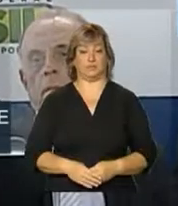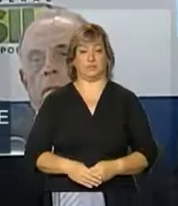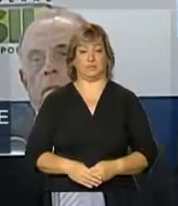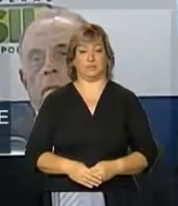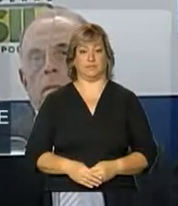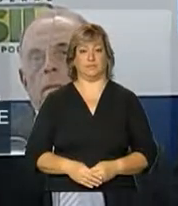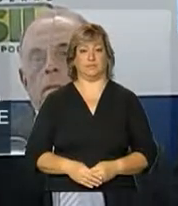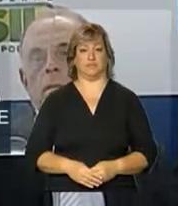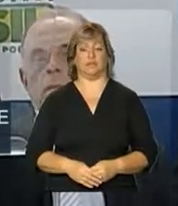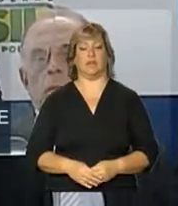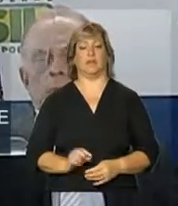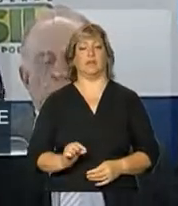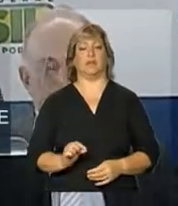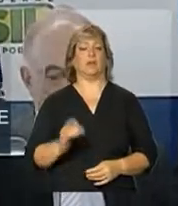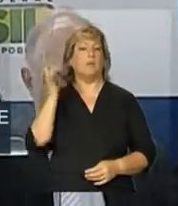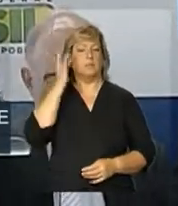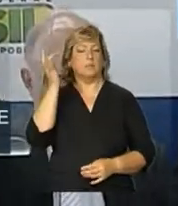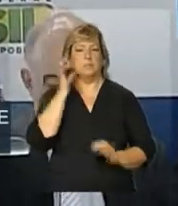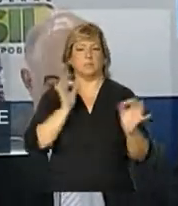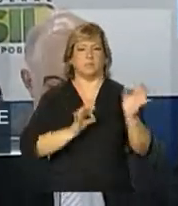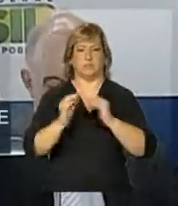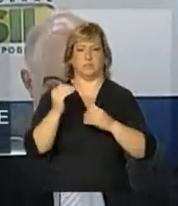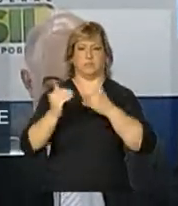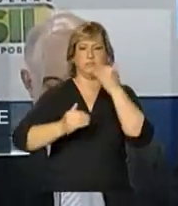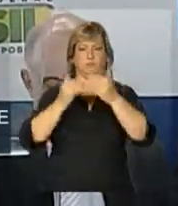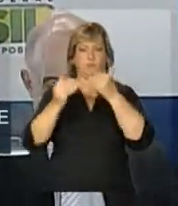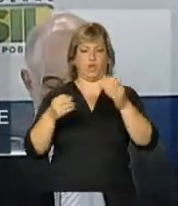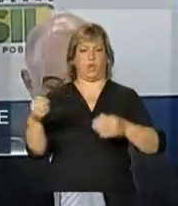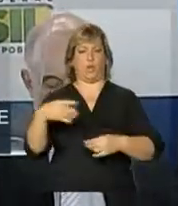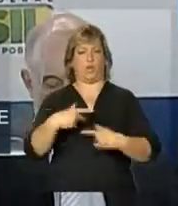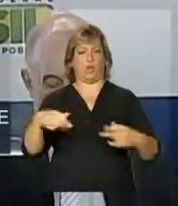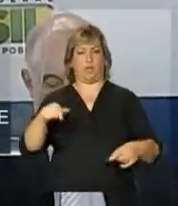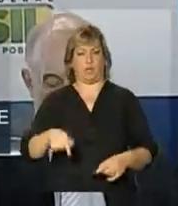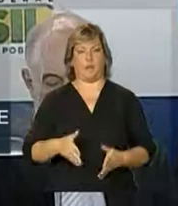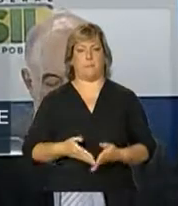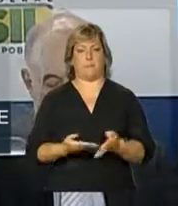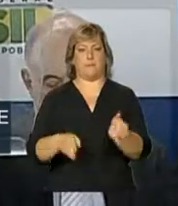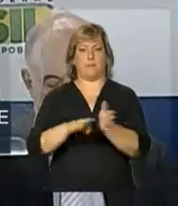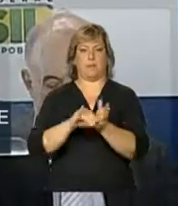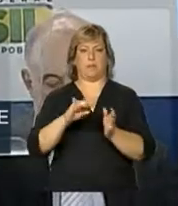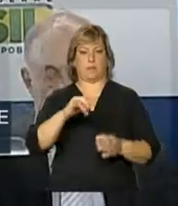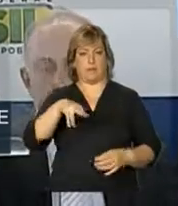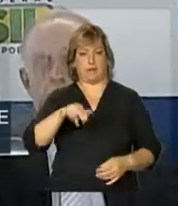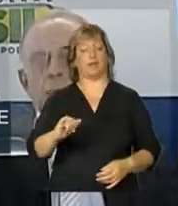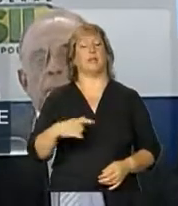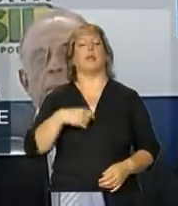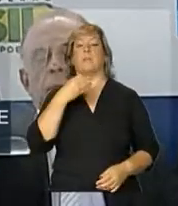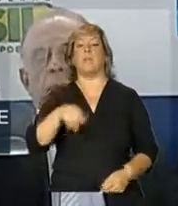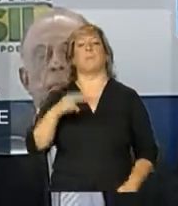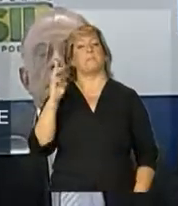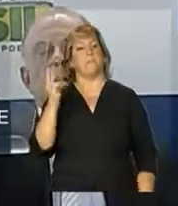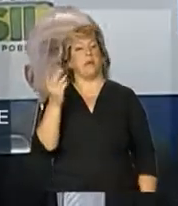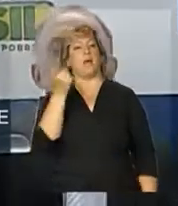com a modernização e a ampliação do Porto de Itaqui, sem dúvida nenhuma, ganha o Maranhão,